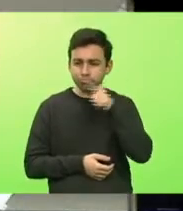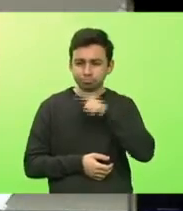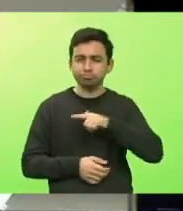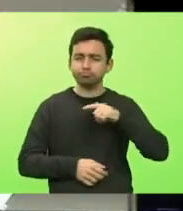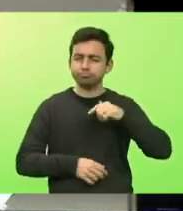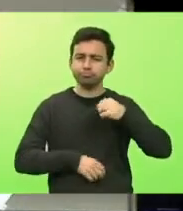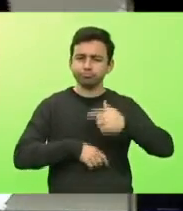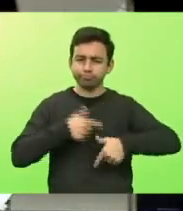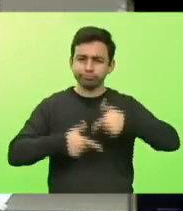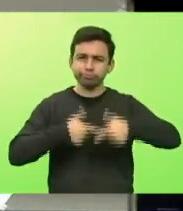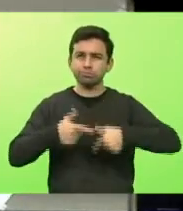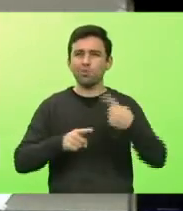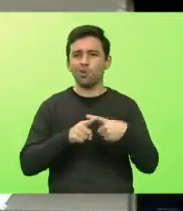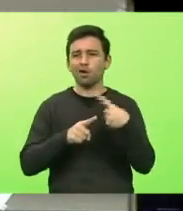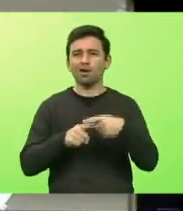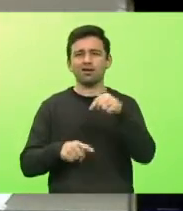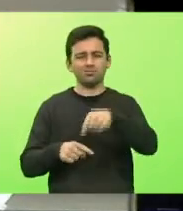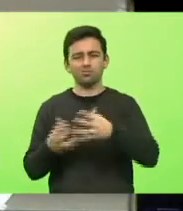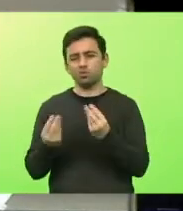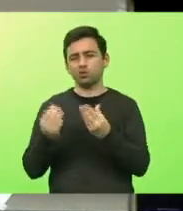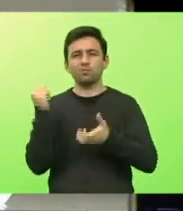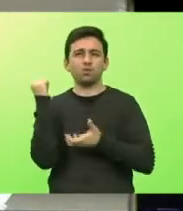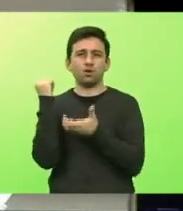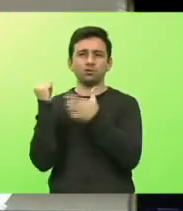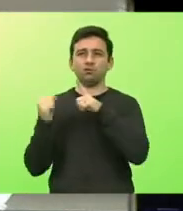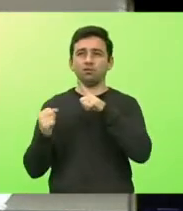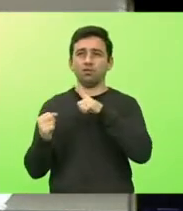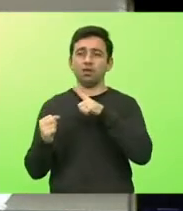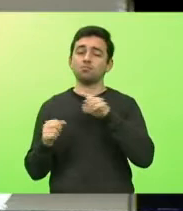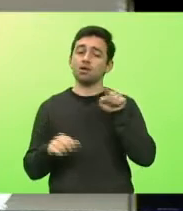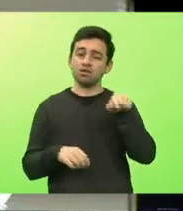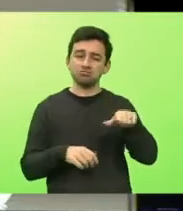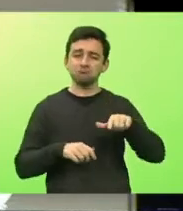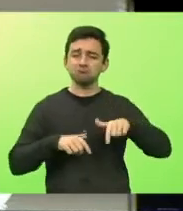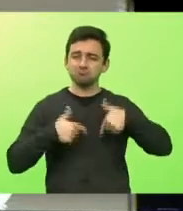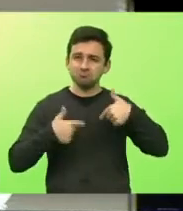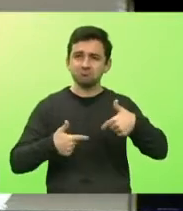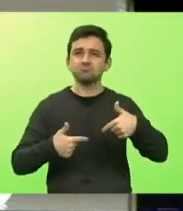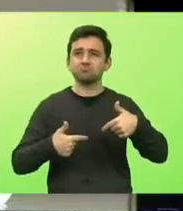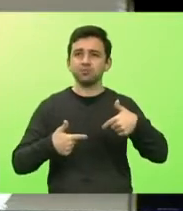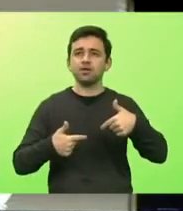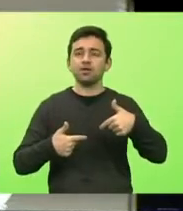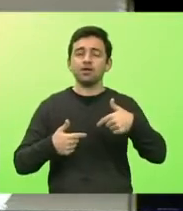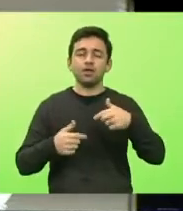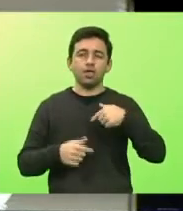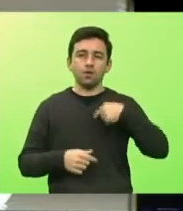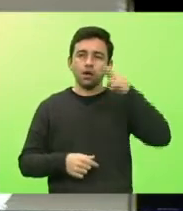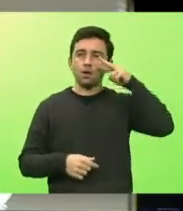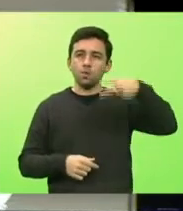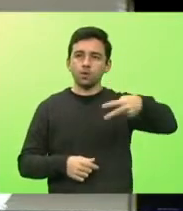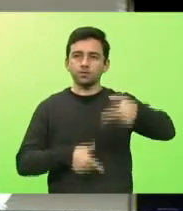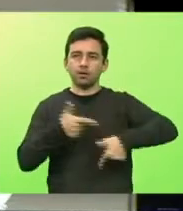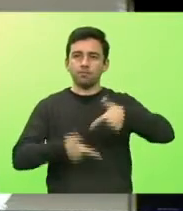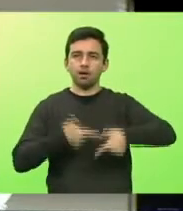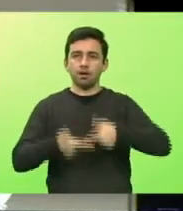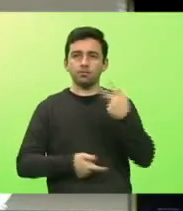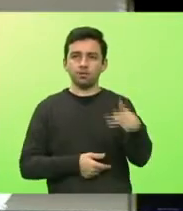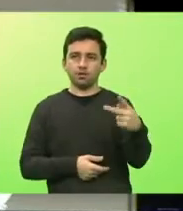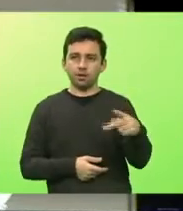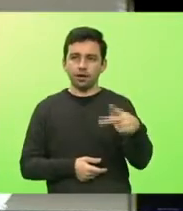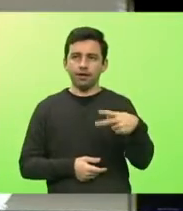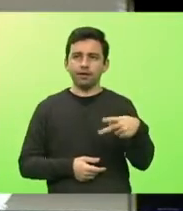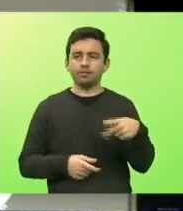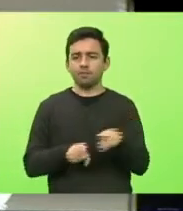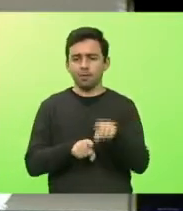realmente impede a celeridade desses projetos. Então, aqui também quero externar o meu reconhecimento pelo trabalho, pelo desempenho